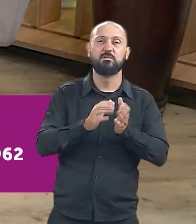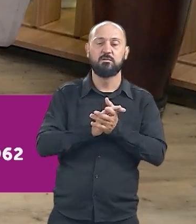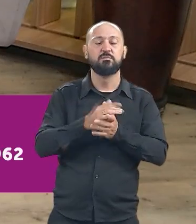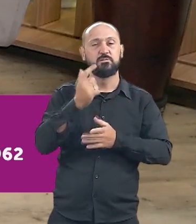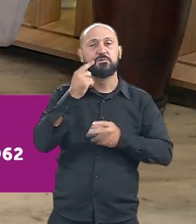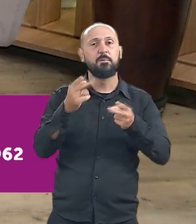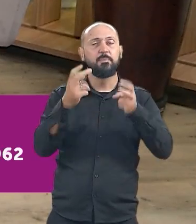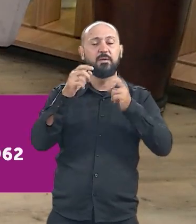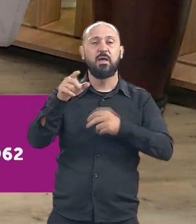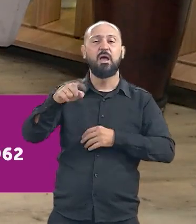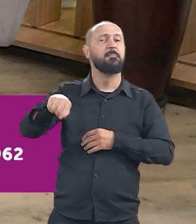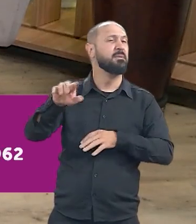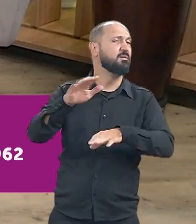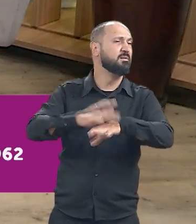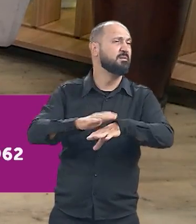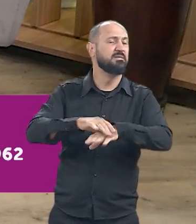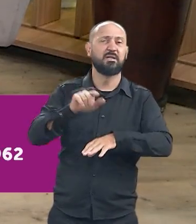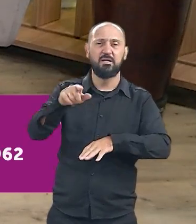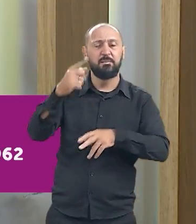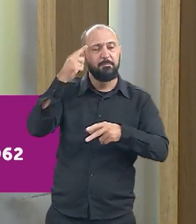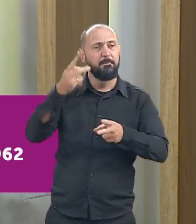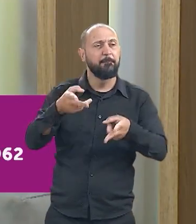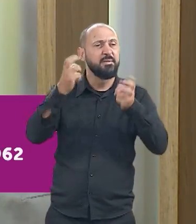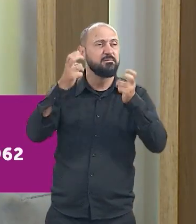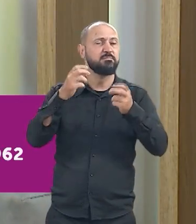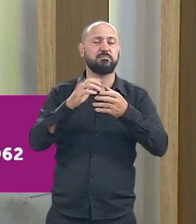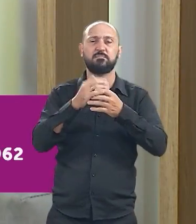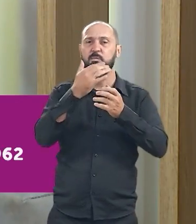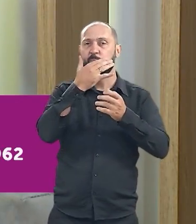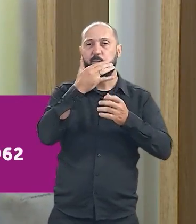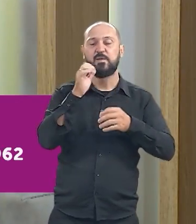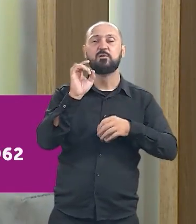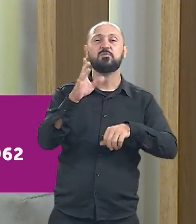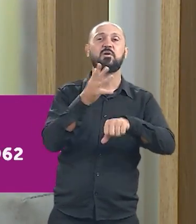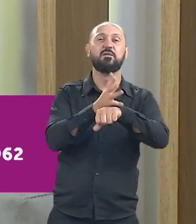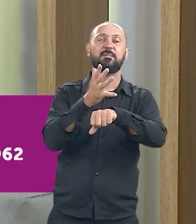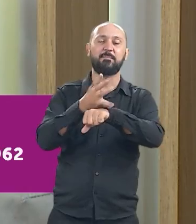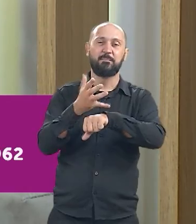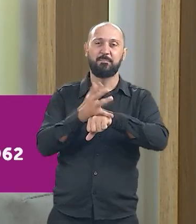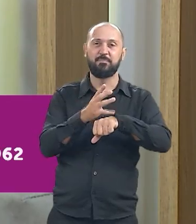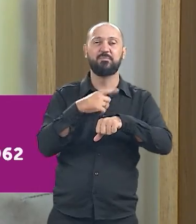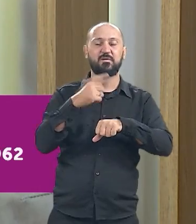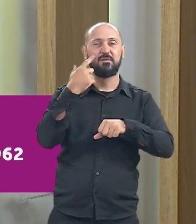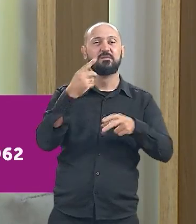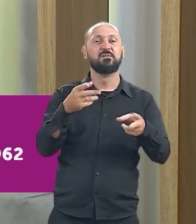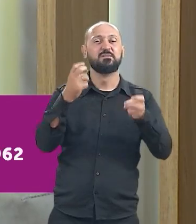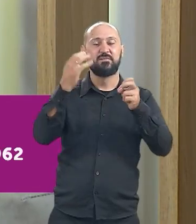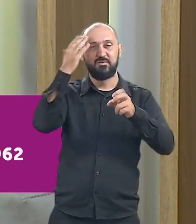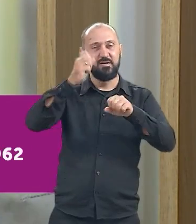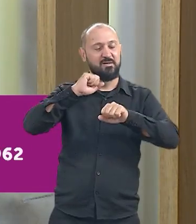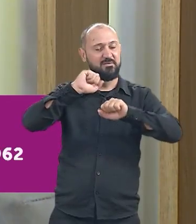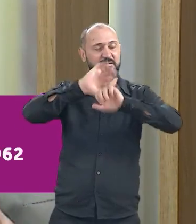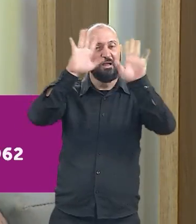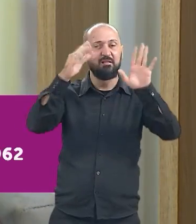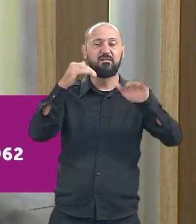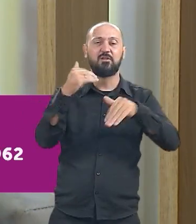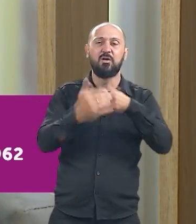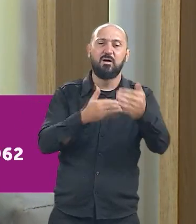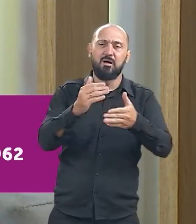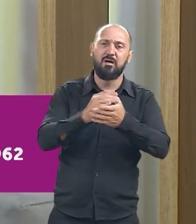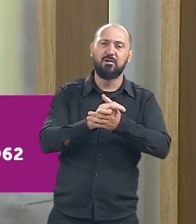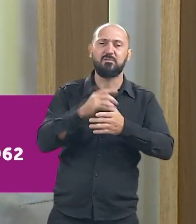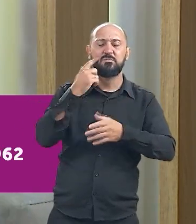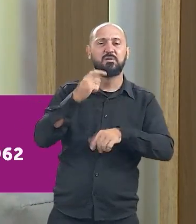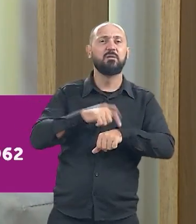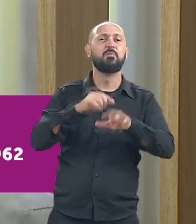percebe. São coisas assim que só na prática que você vai entendendo, sabe? Não existe aquele final formal, né?